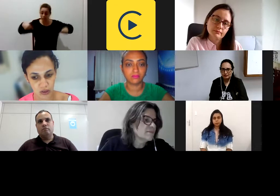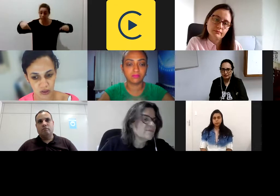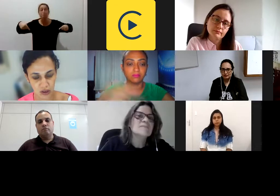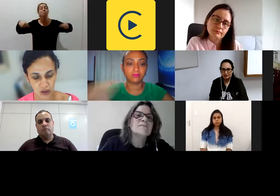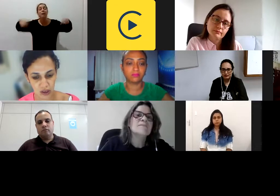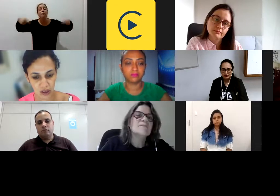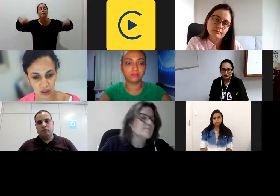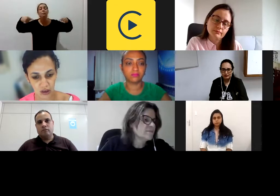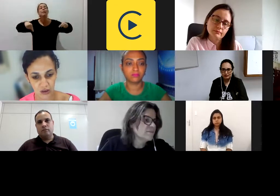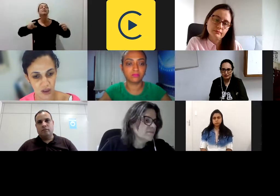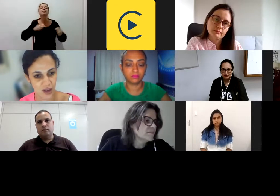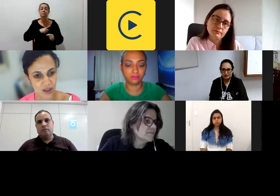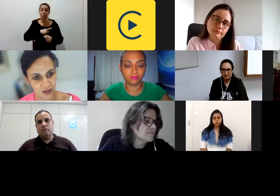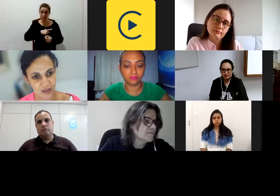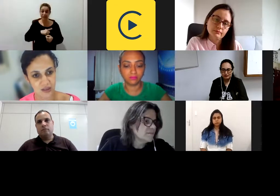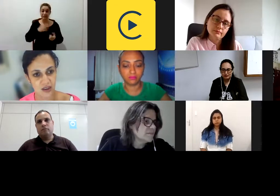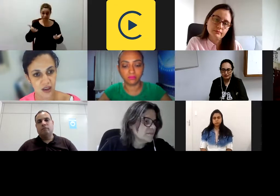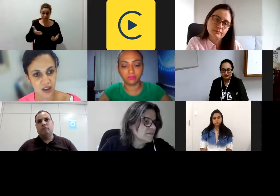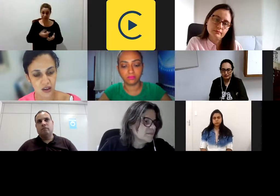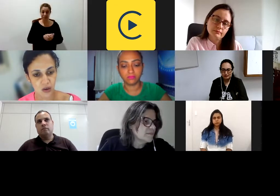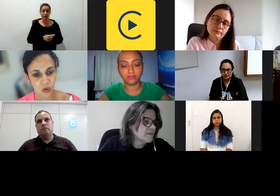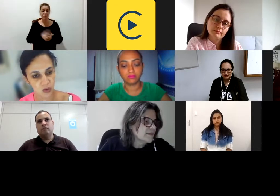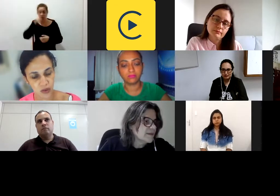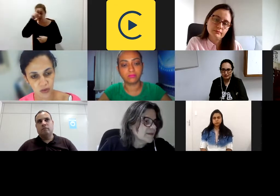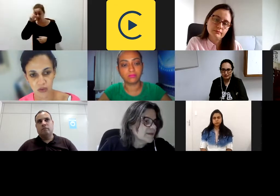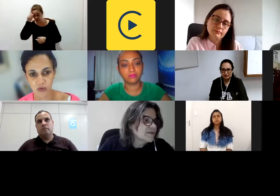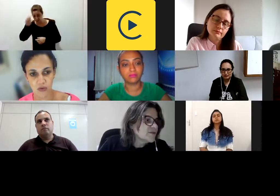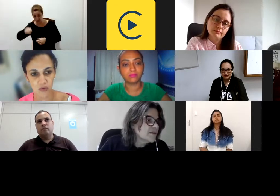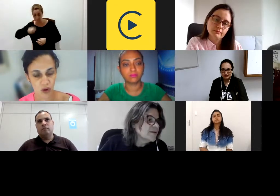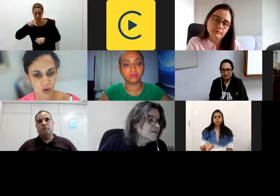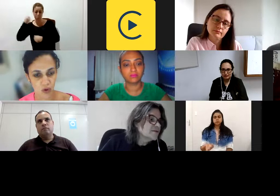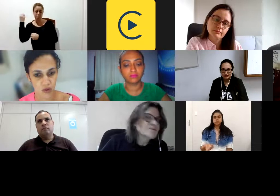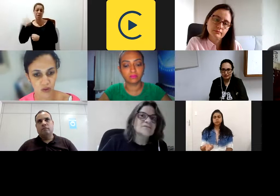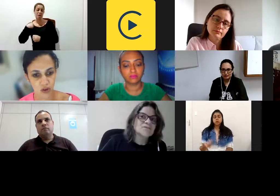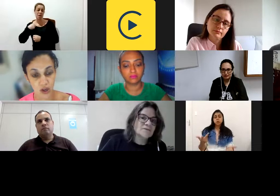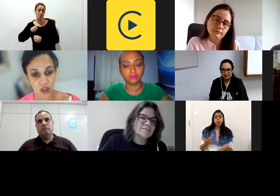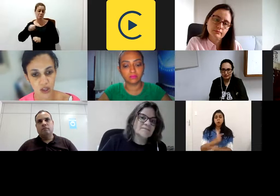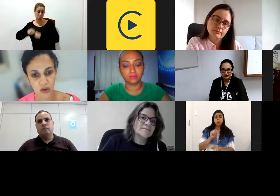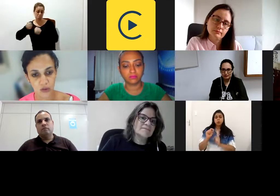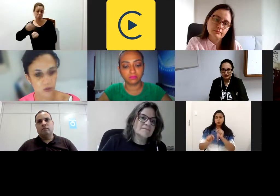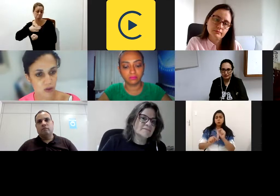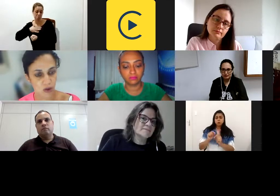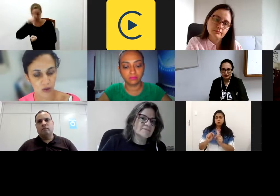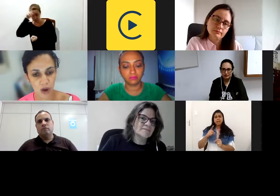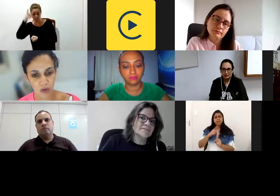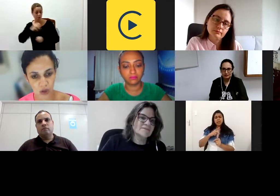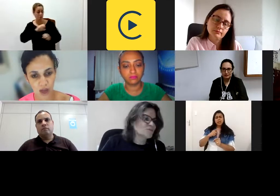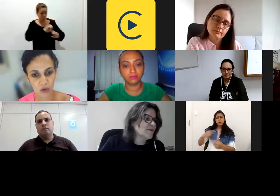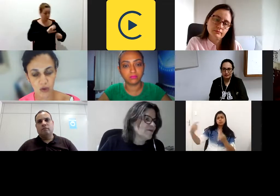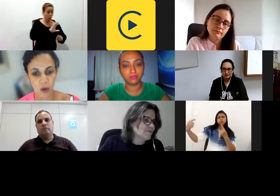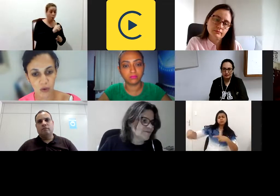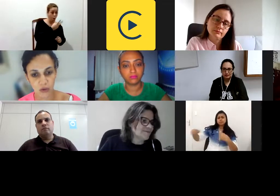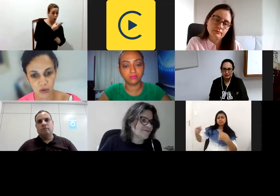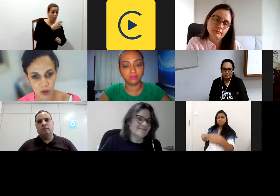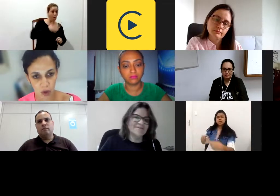vamos dizer assim, totalitaristas. Então, um defende uma coisa, o outro defende outra, e não há um diálogo,